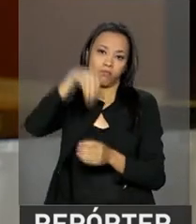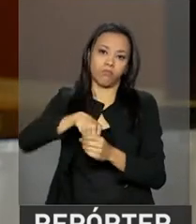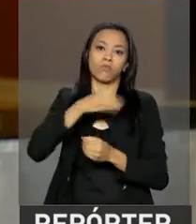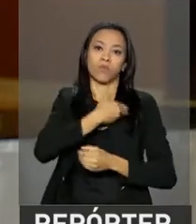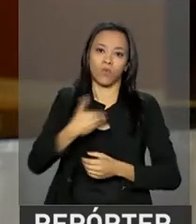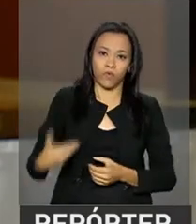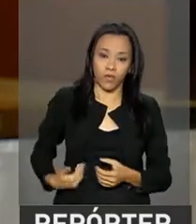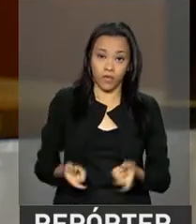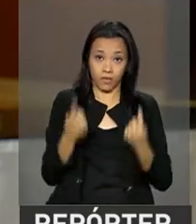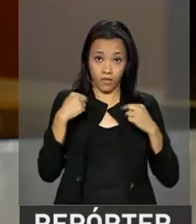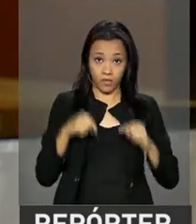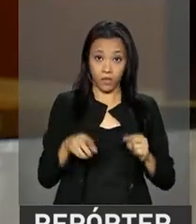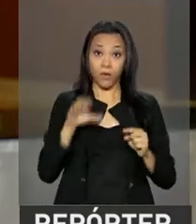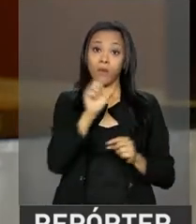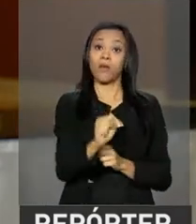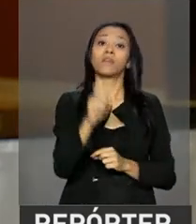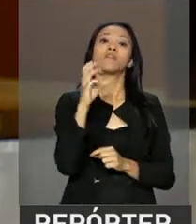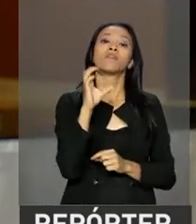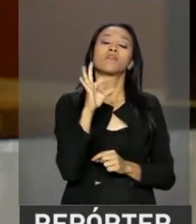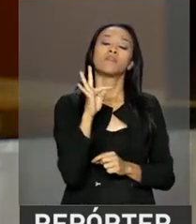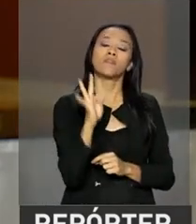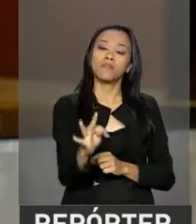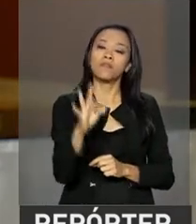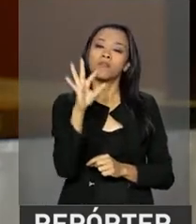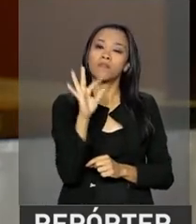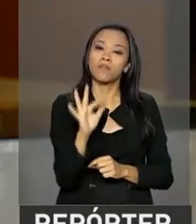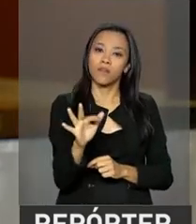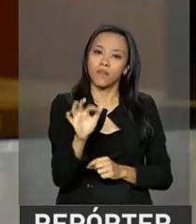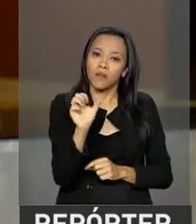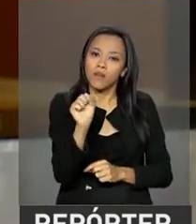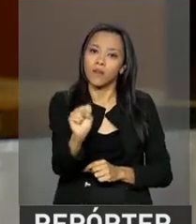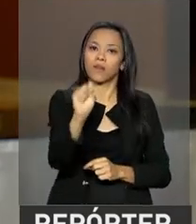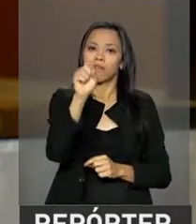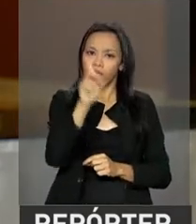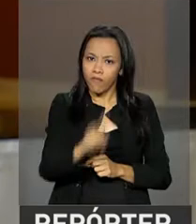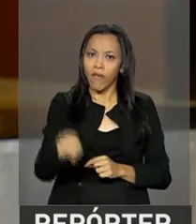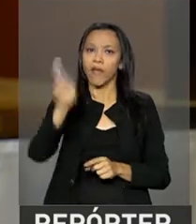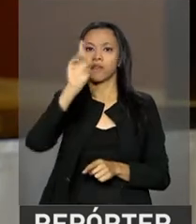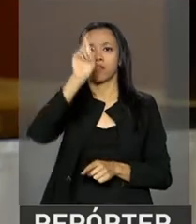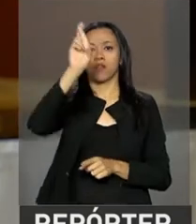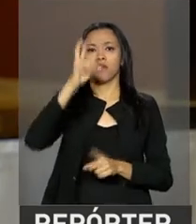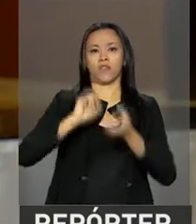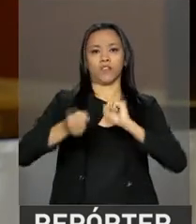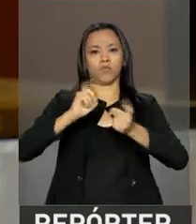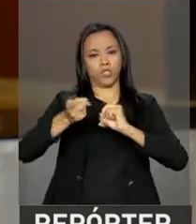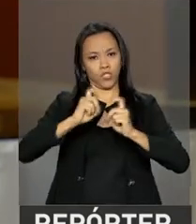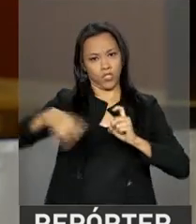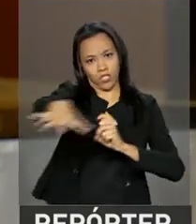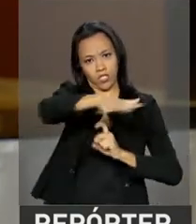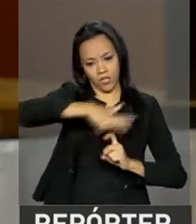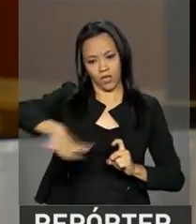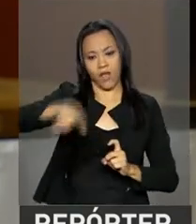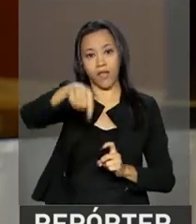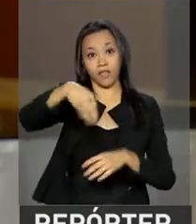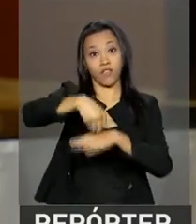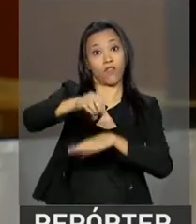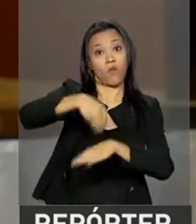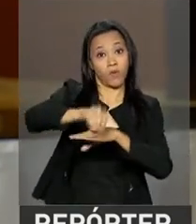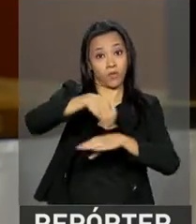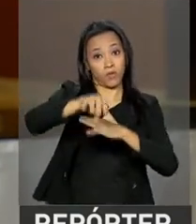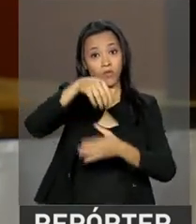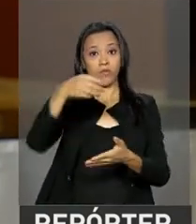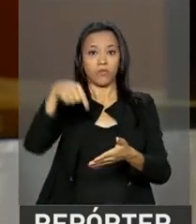superior eleitoral vai ser o responsável por gerenciar pela gestão dessa base de dados então